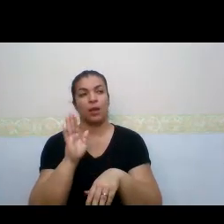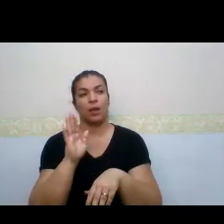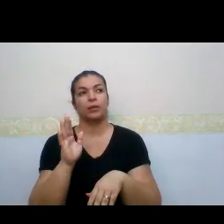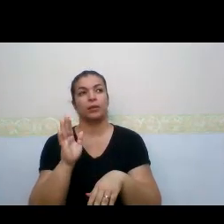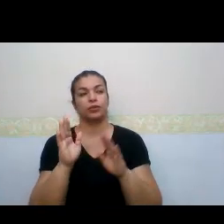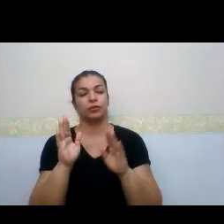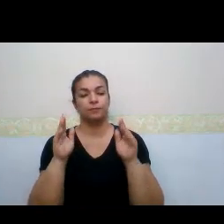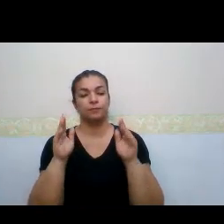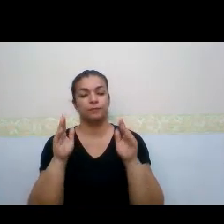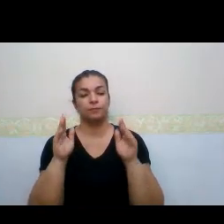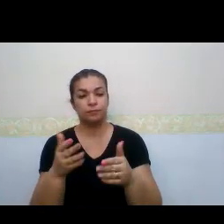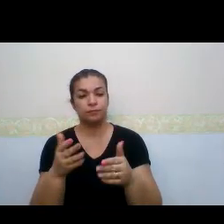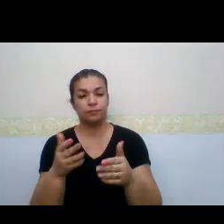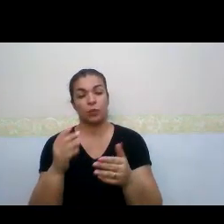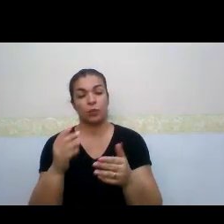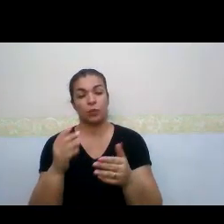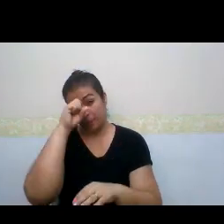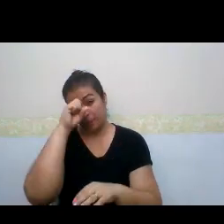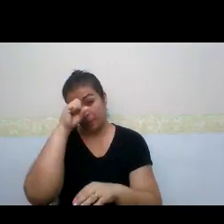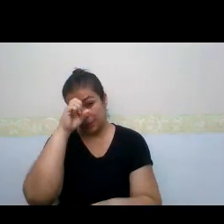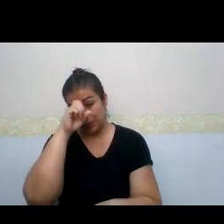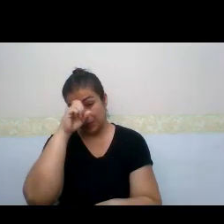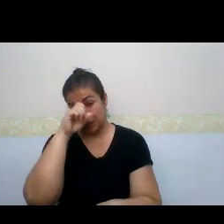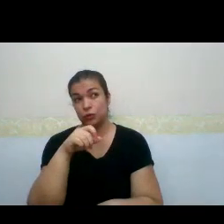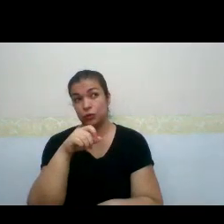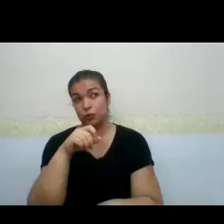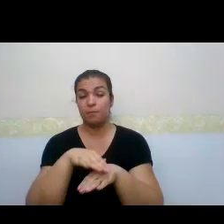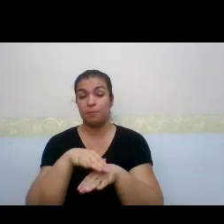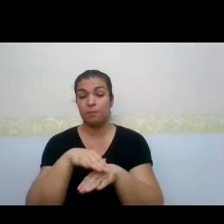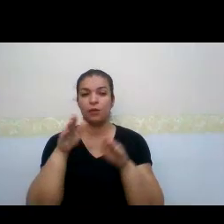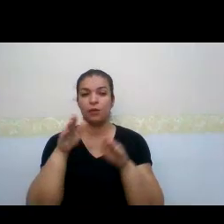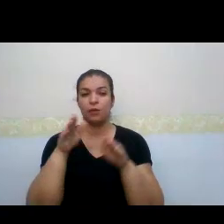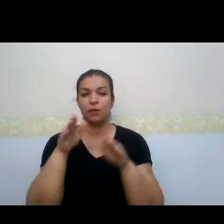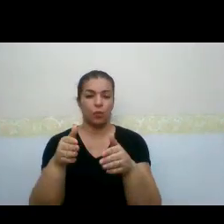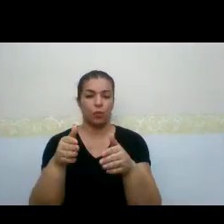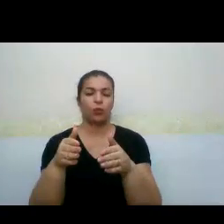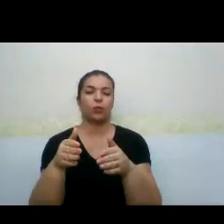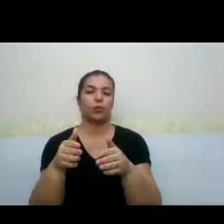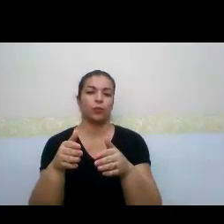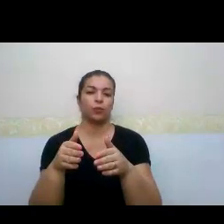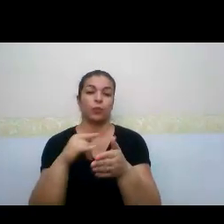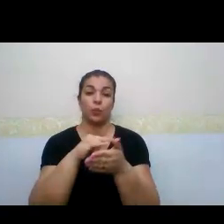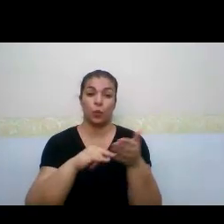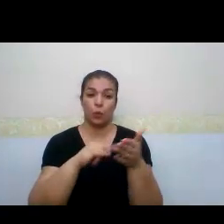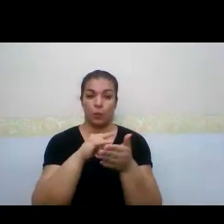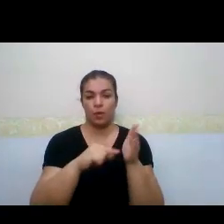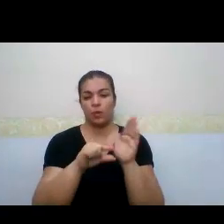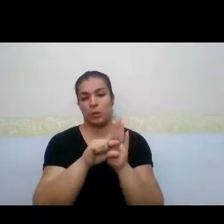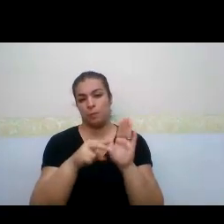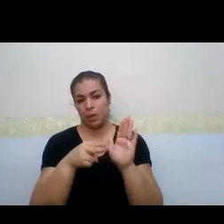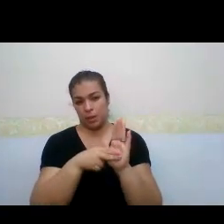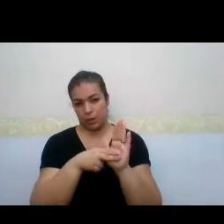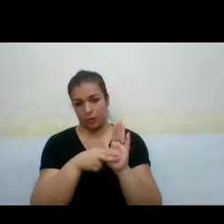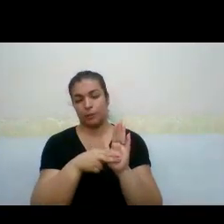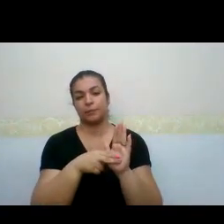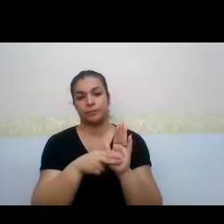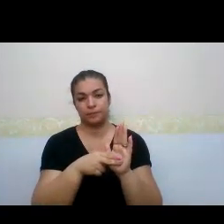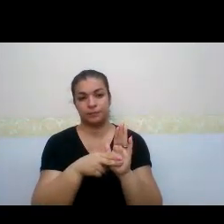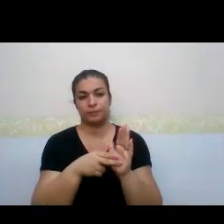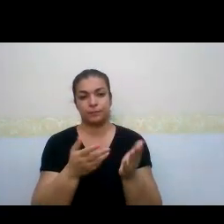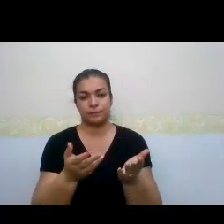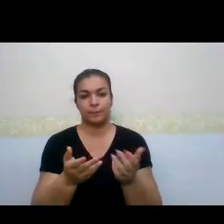uma aprendizagem mais voltada para o documento ementa. Porque ele não